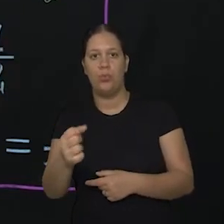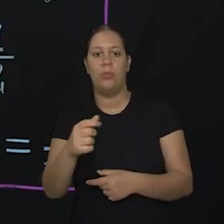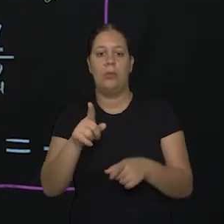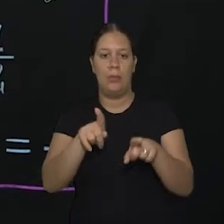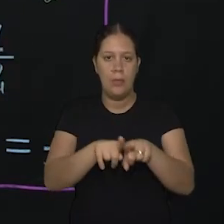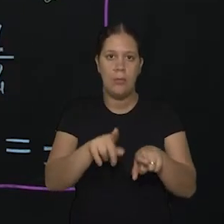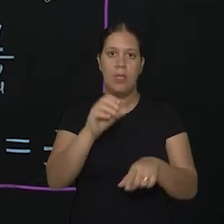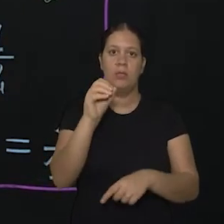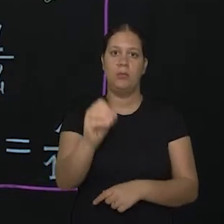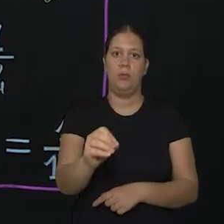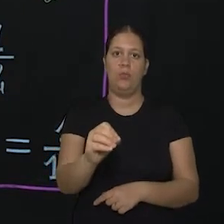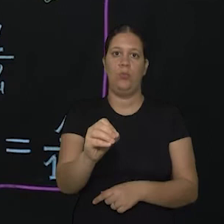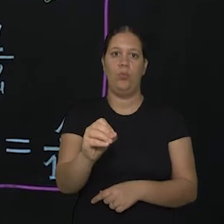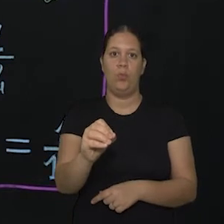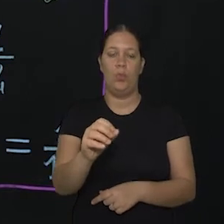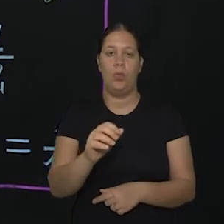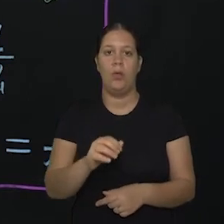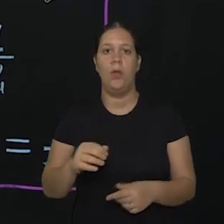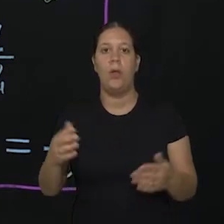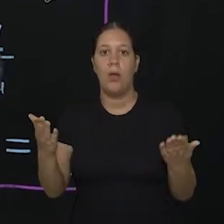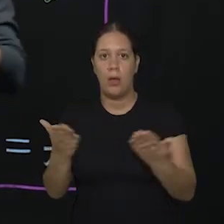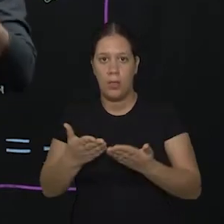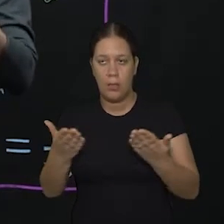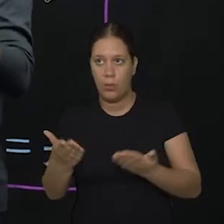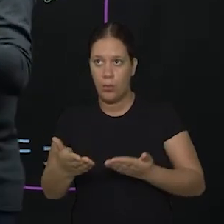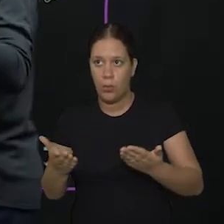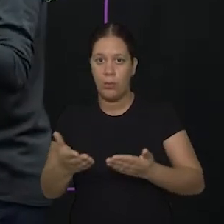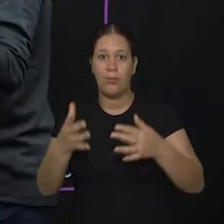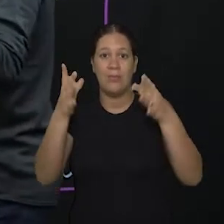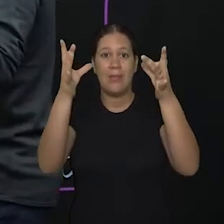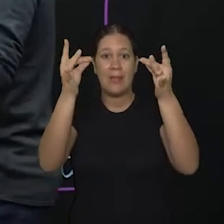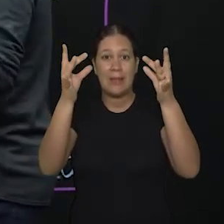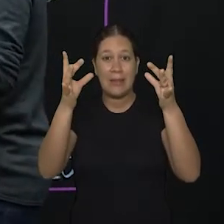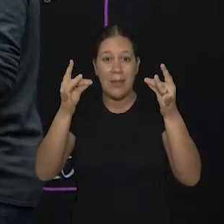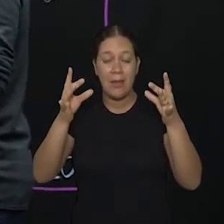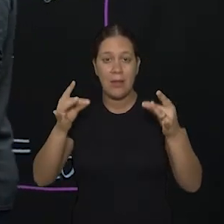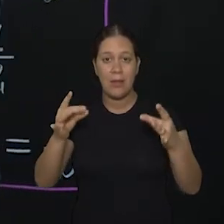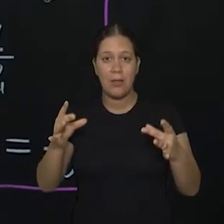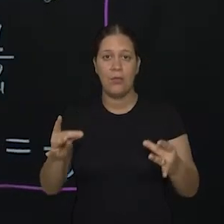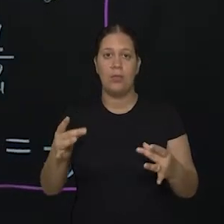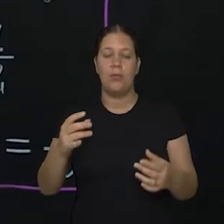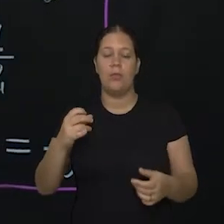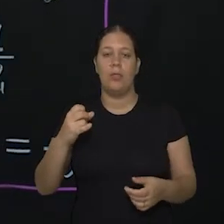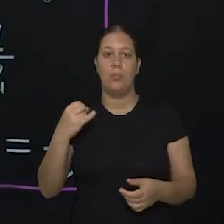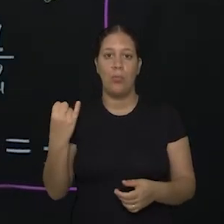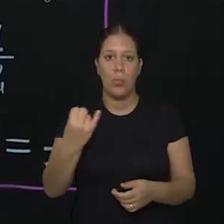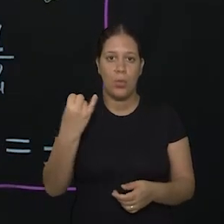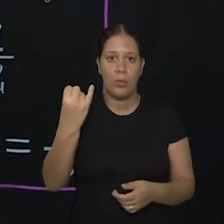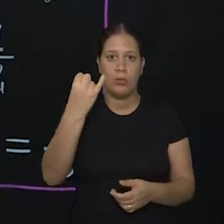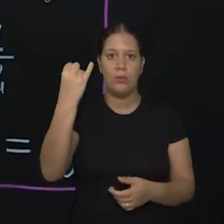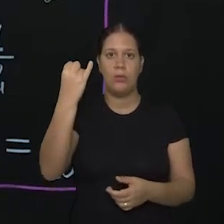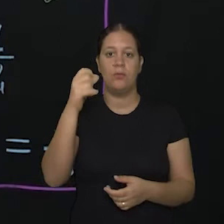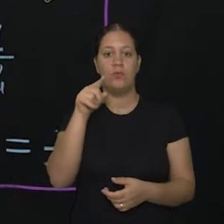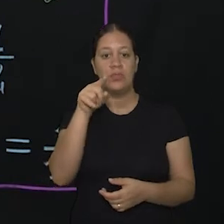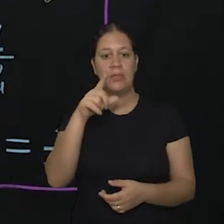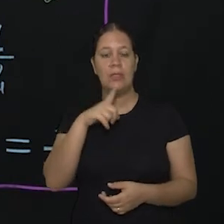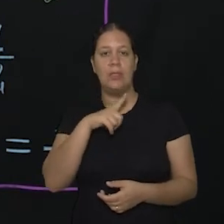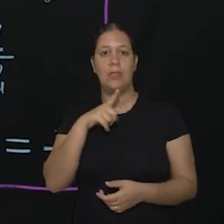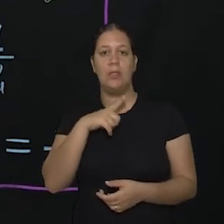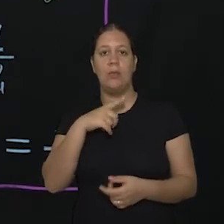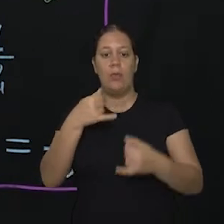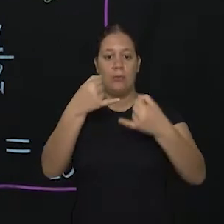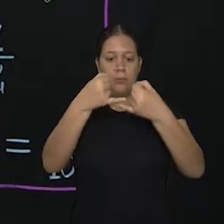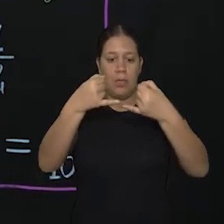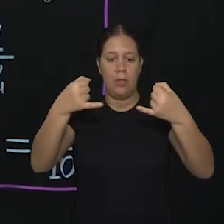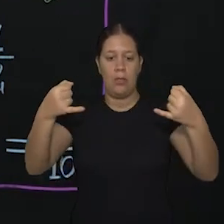resultado também é 0. Tá legal? Agora, outro detalhe importante é o seguinte: se você tem a tua reta